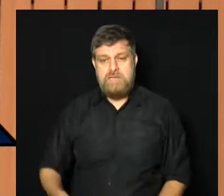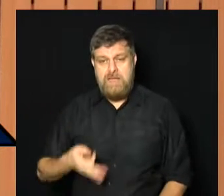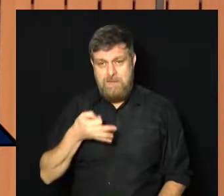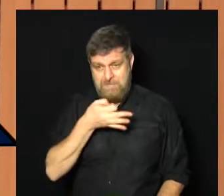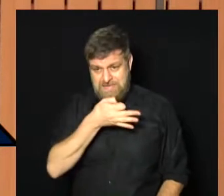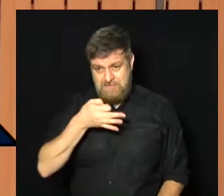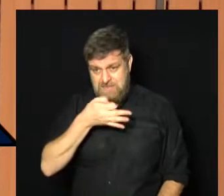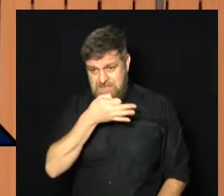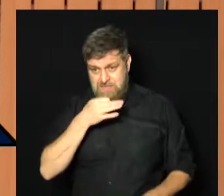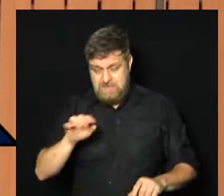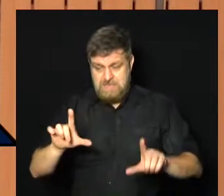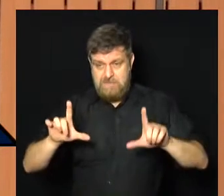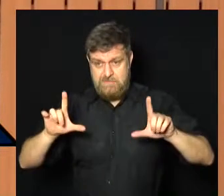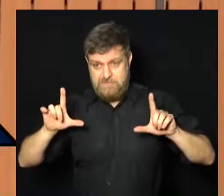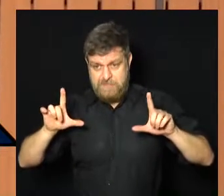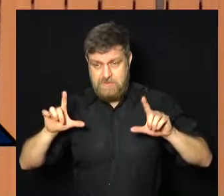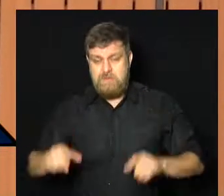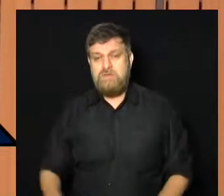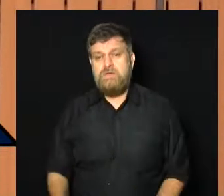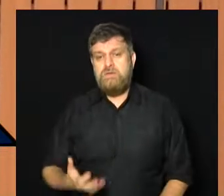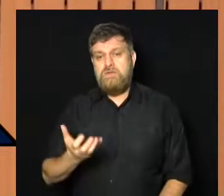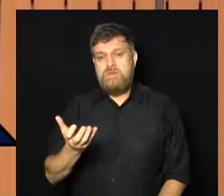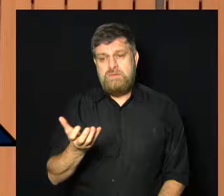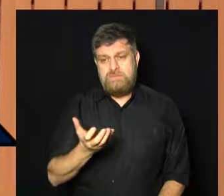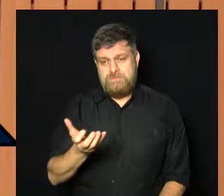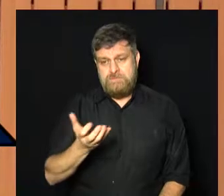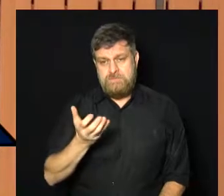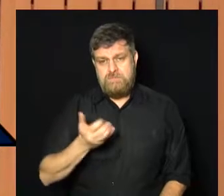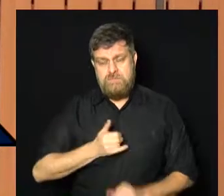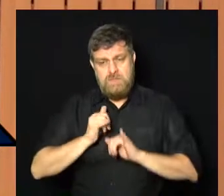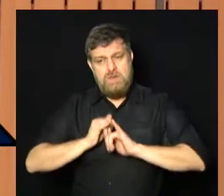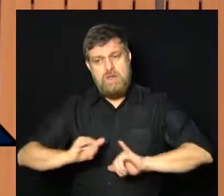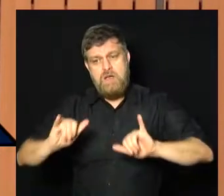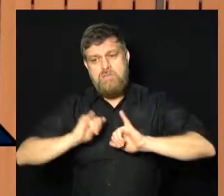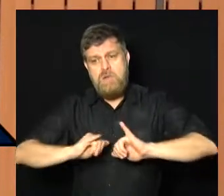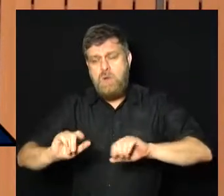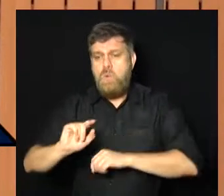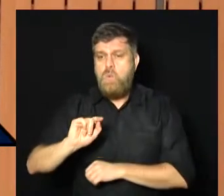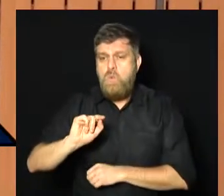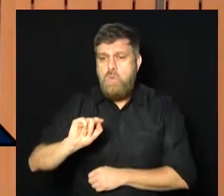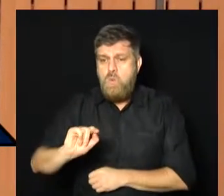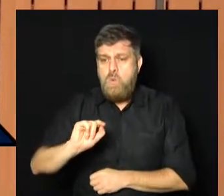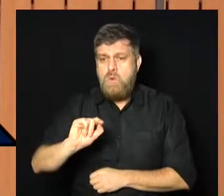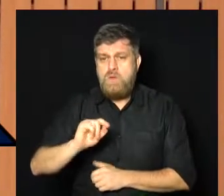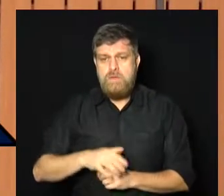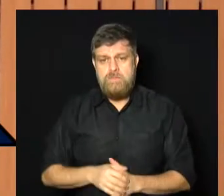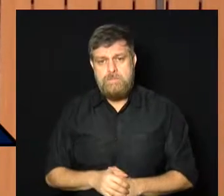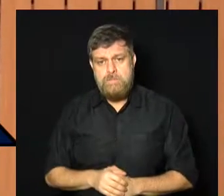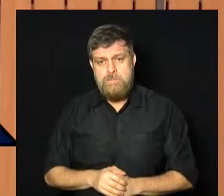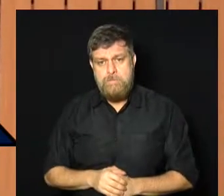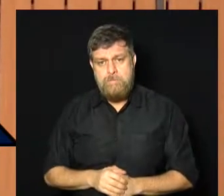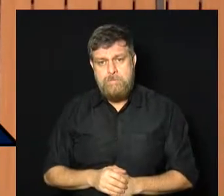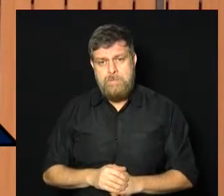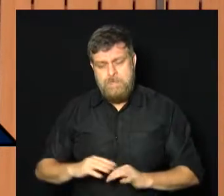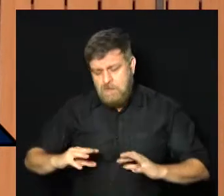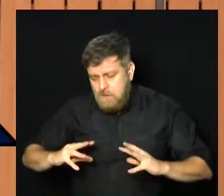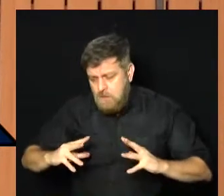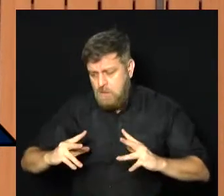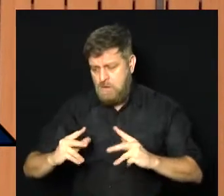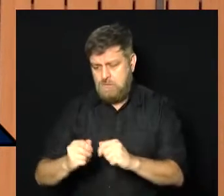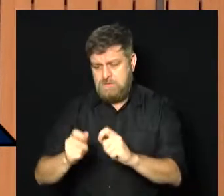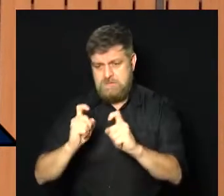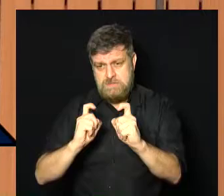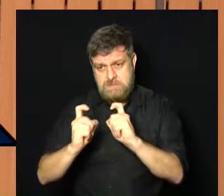convidada, o que eu queria assim dizer, primeiro, como em todas as reuniões que nós temos